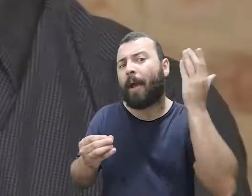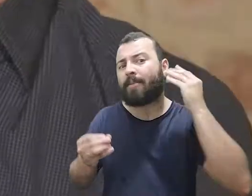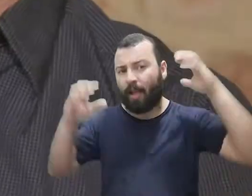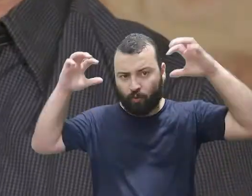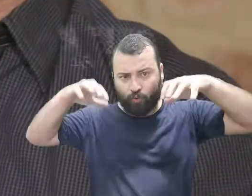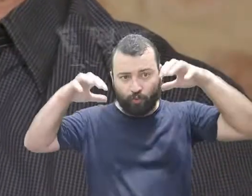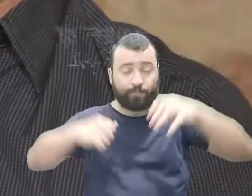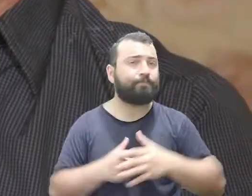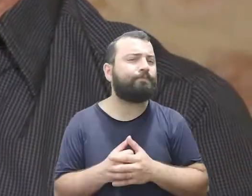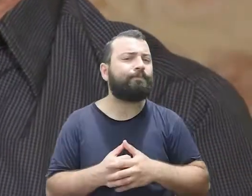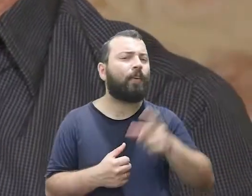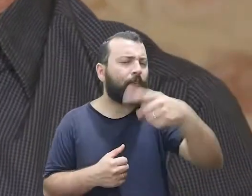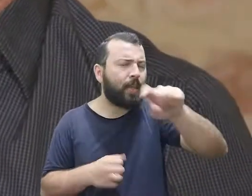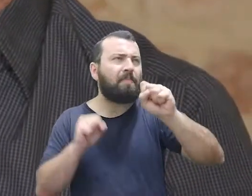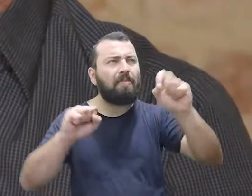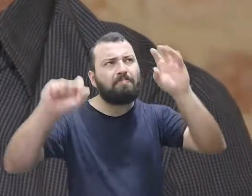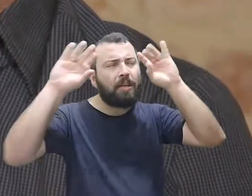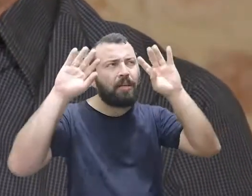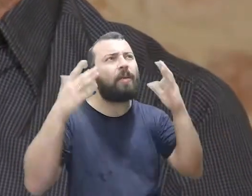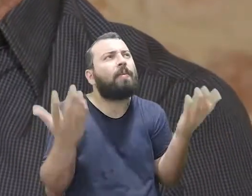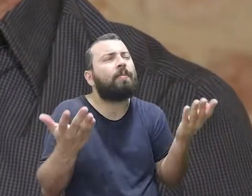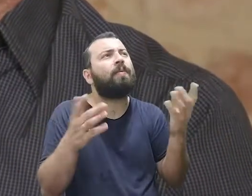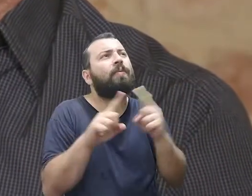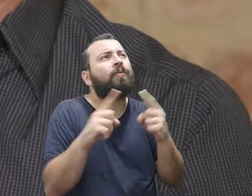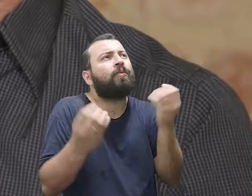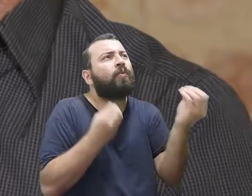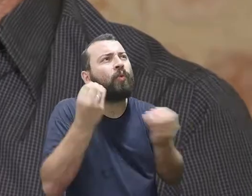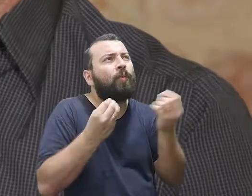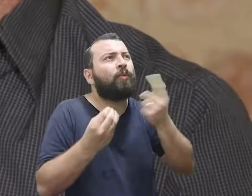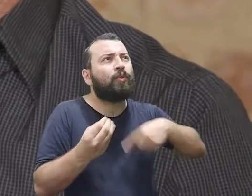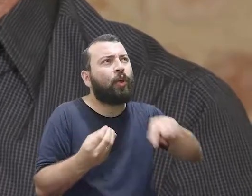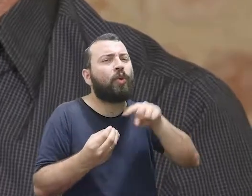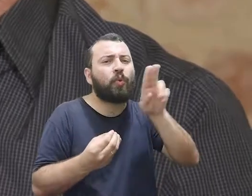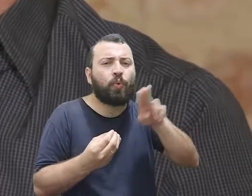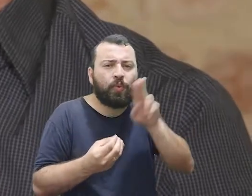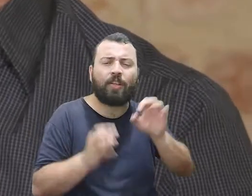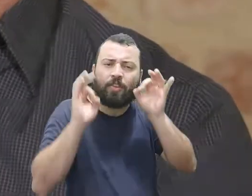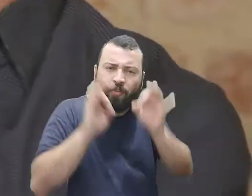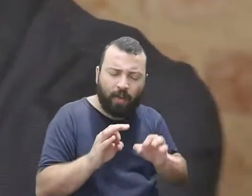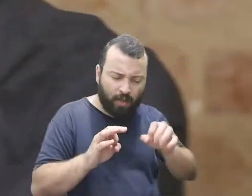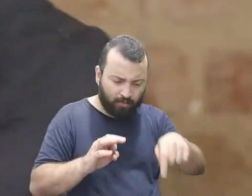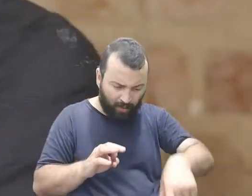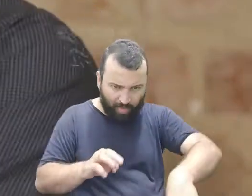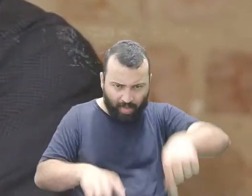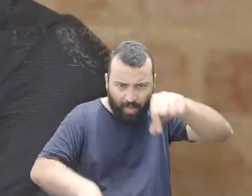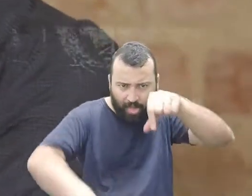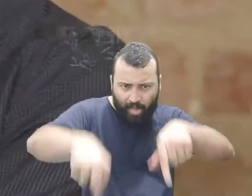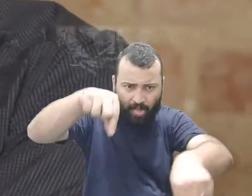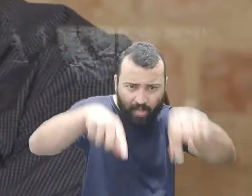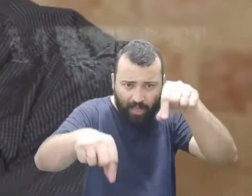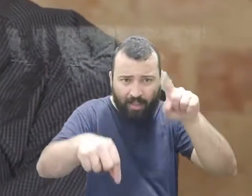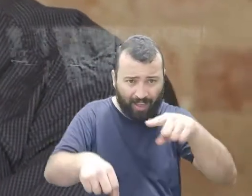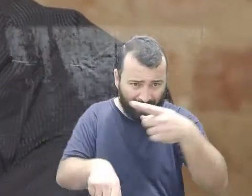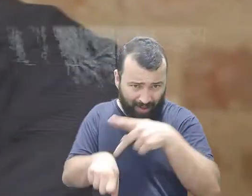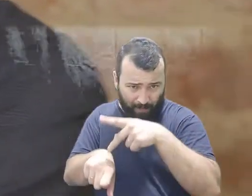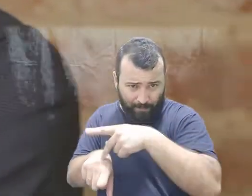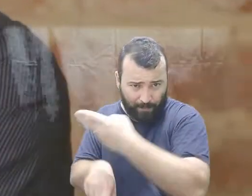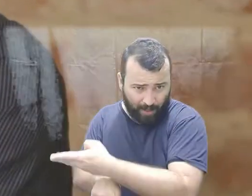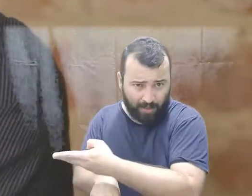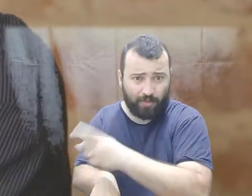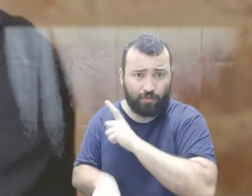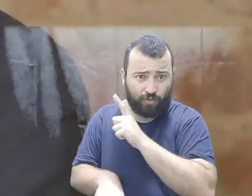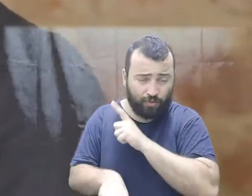passado. Bom, nesse momento você pode se perguntar, mas como é que a gente utiliza de fato uma estalagmite, essa rocha que